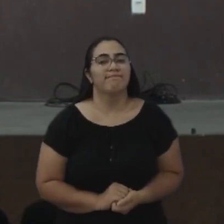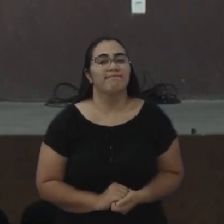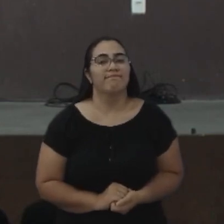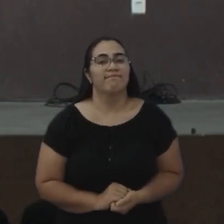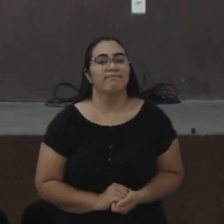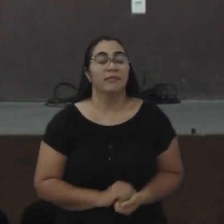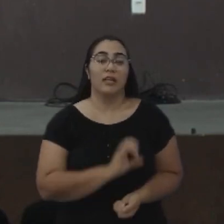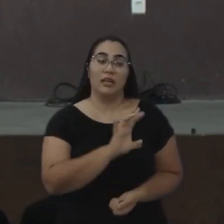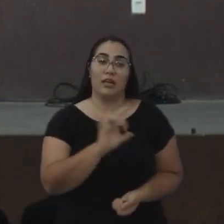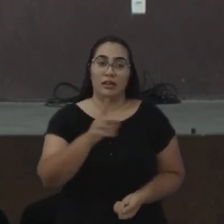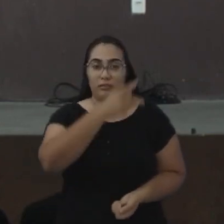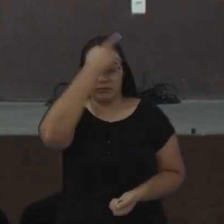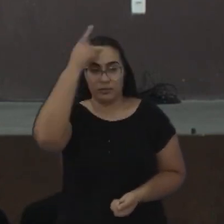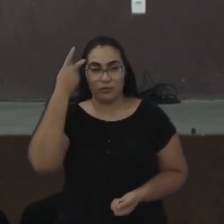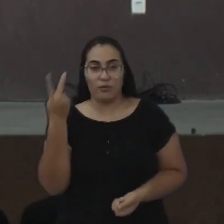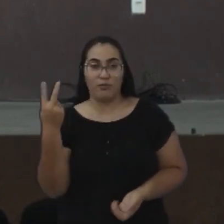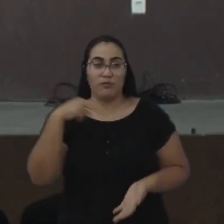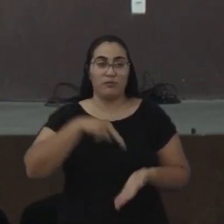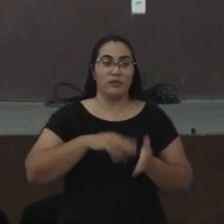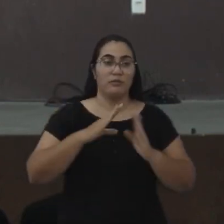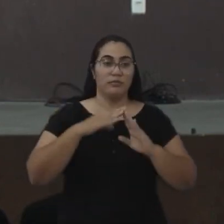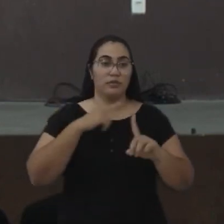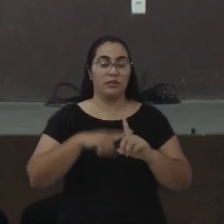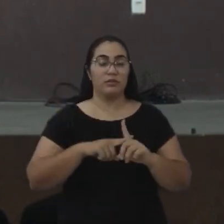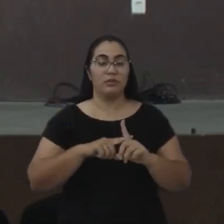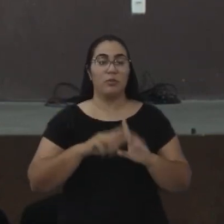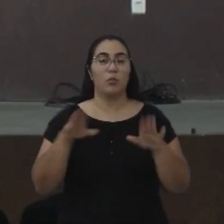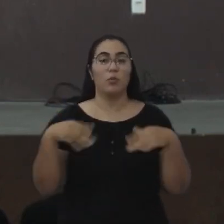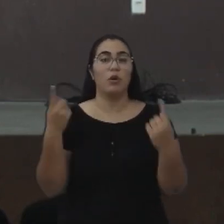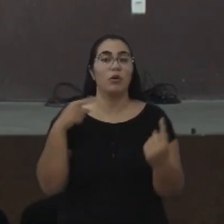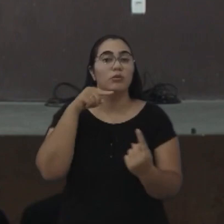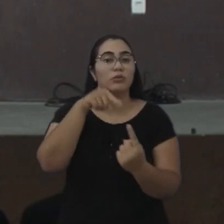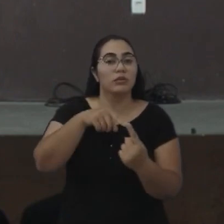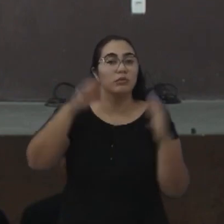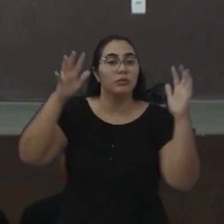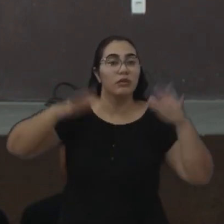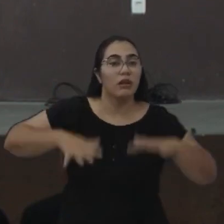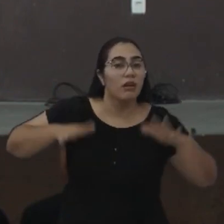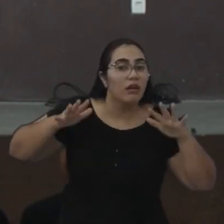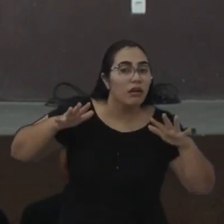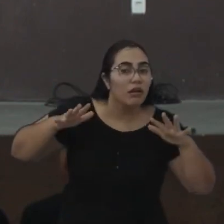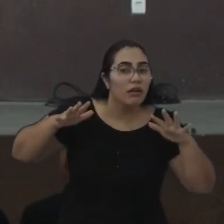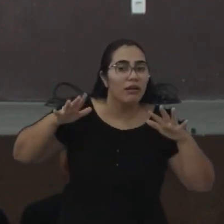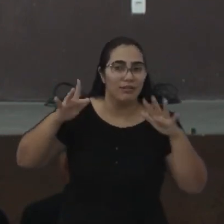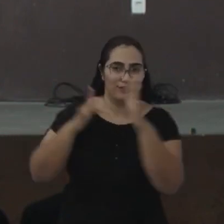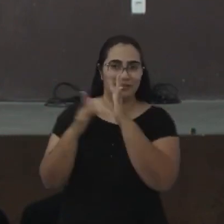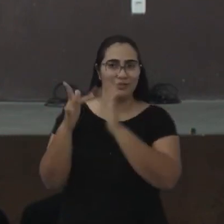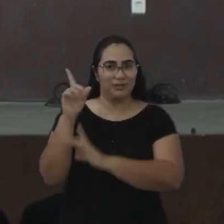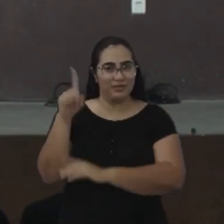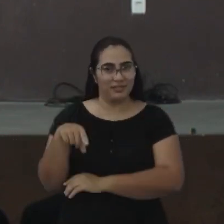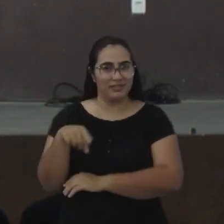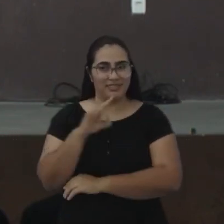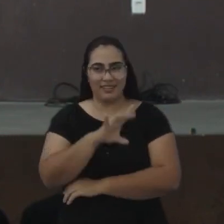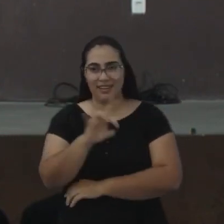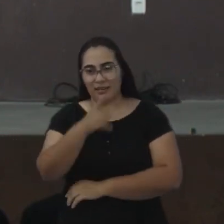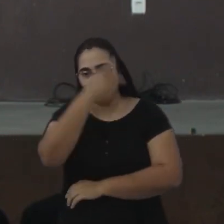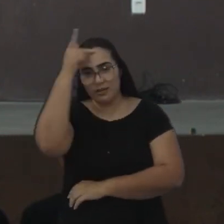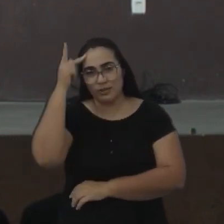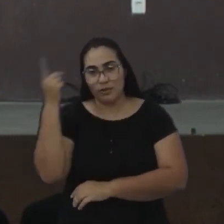Cada pessoa vem para a igreja para celebrar Jesus. Não é assim? Eu espero que você tenha vindo para celebrar Cristo. Cada pessoa que